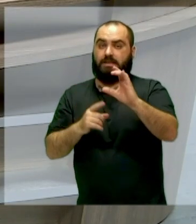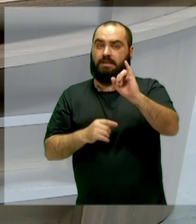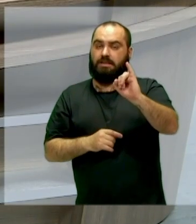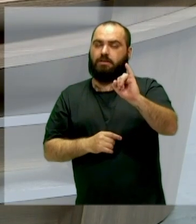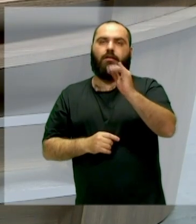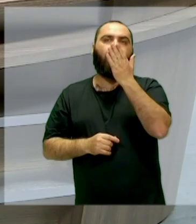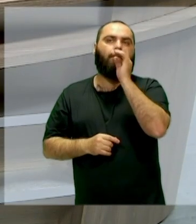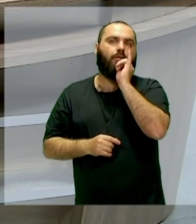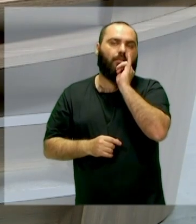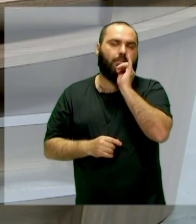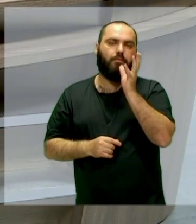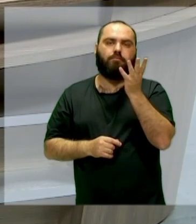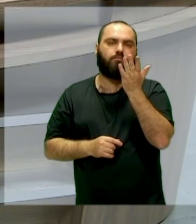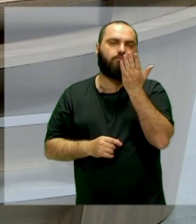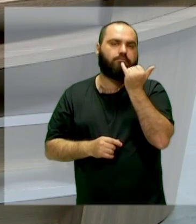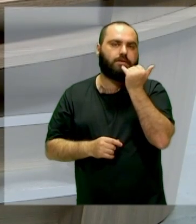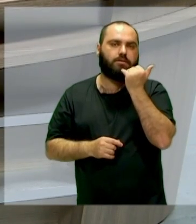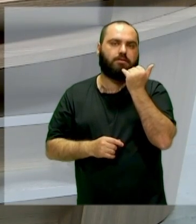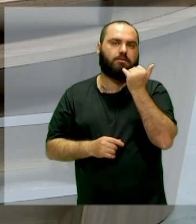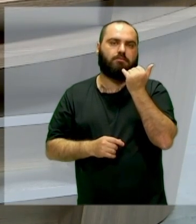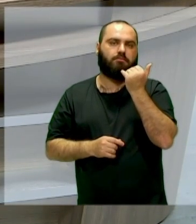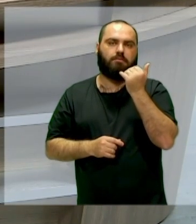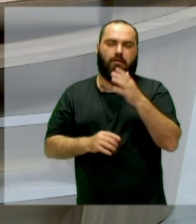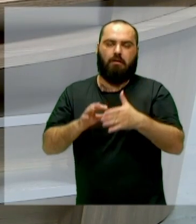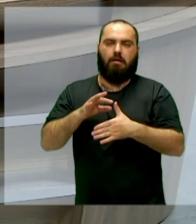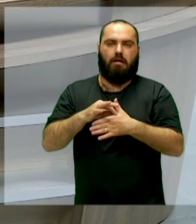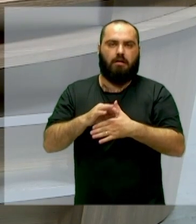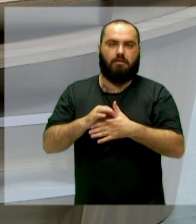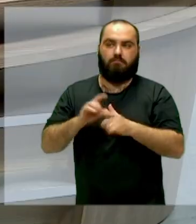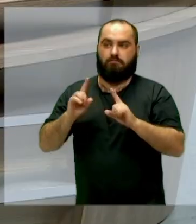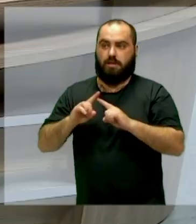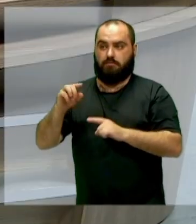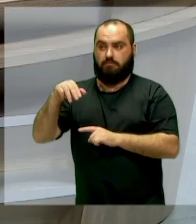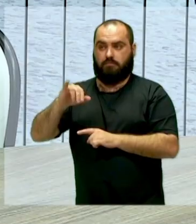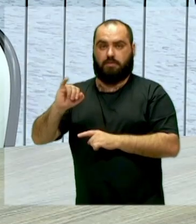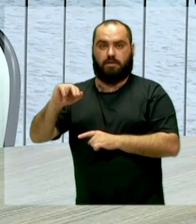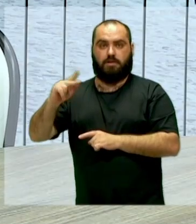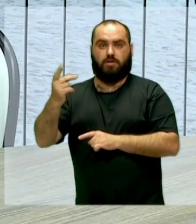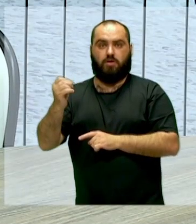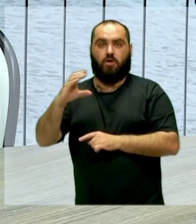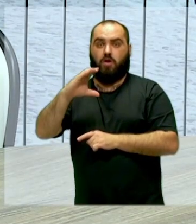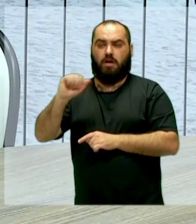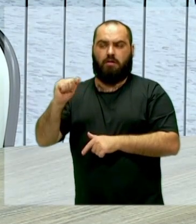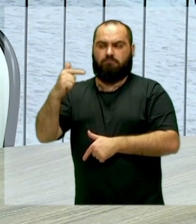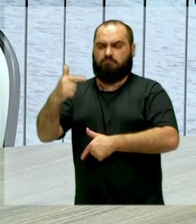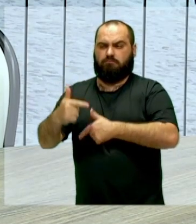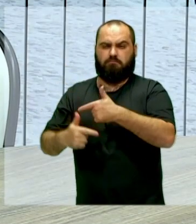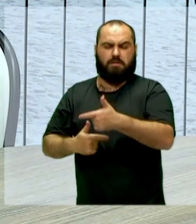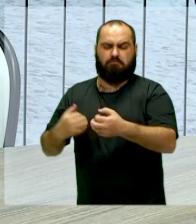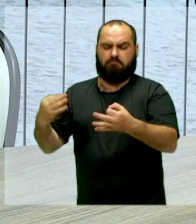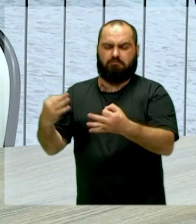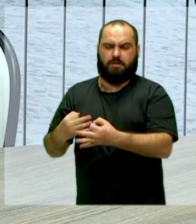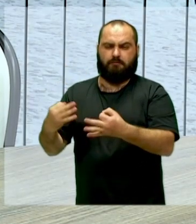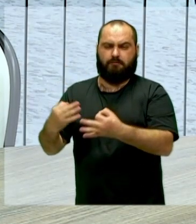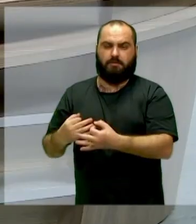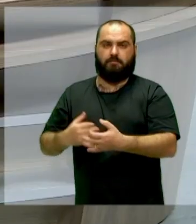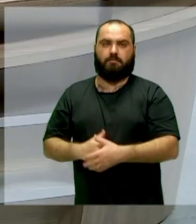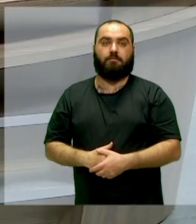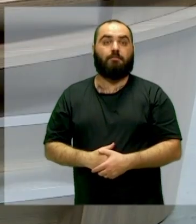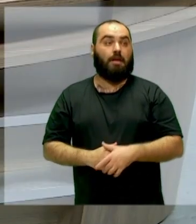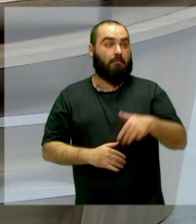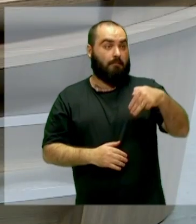resto de de alimentos de origem animal mas as minhocas californianas fazem o trabalho incrível né então em